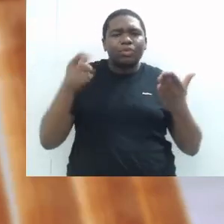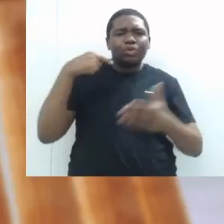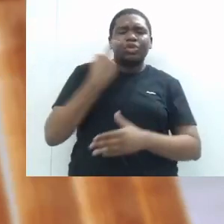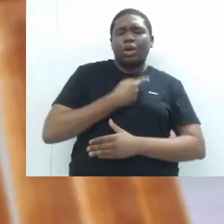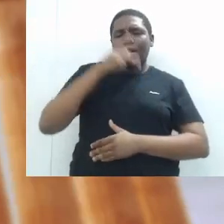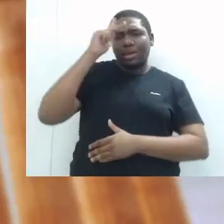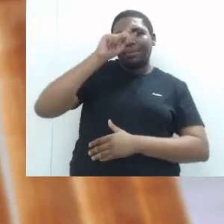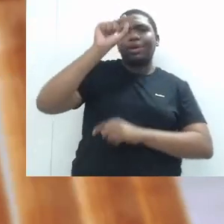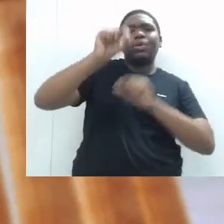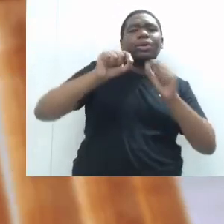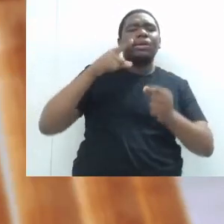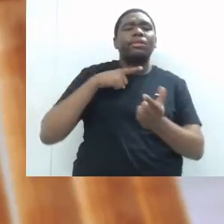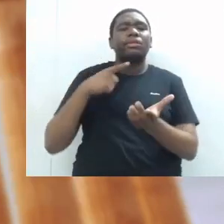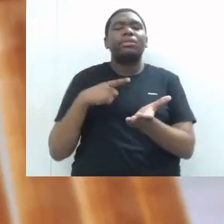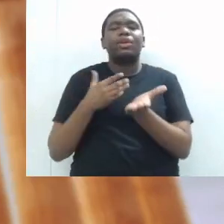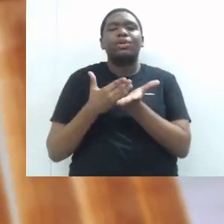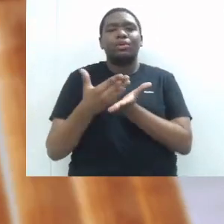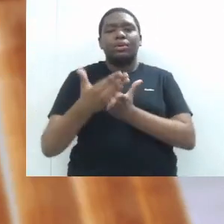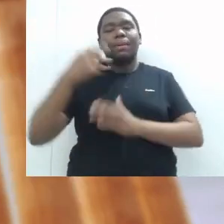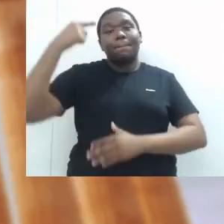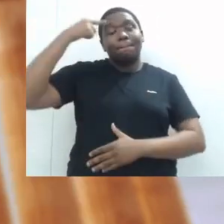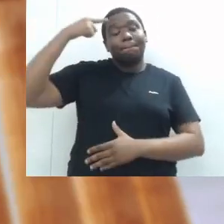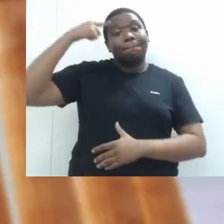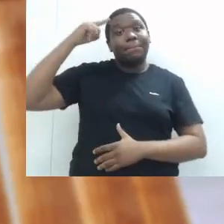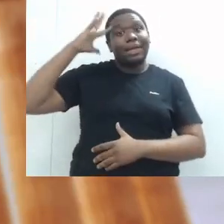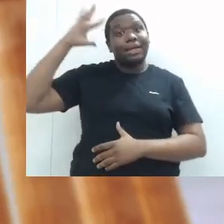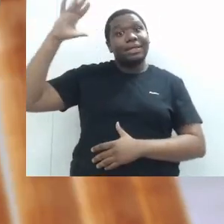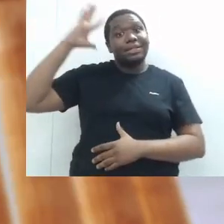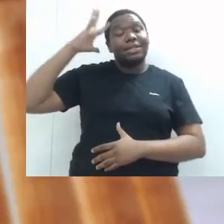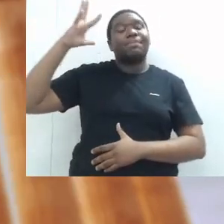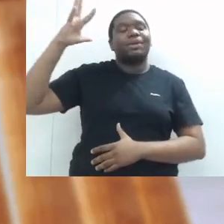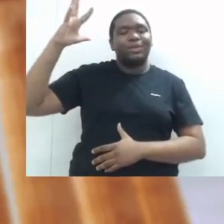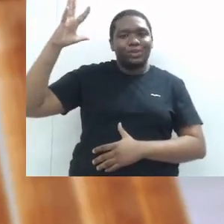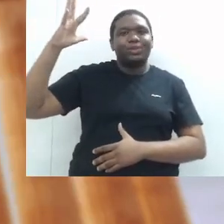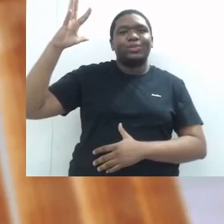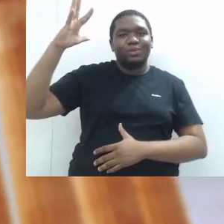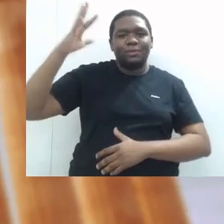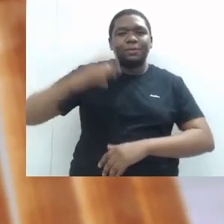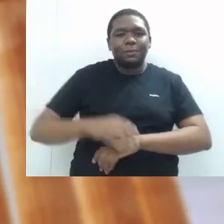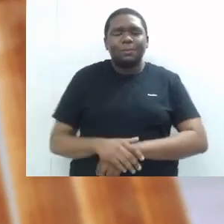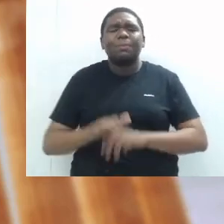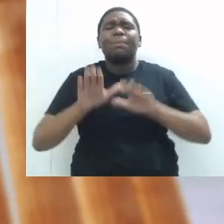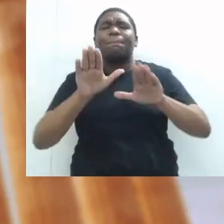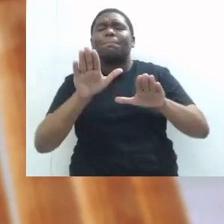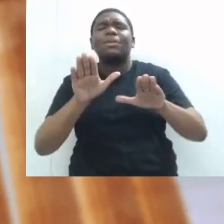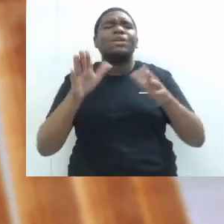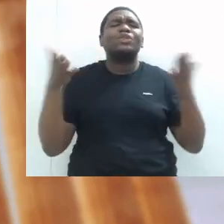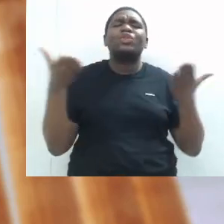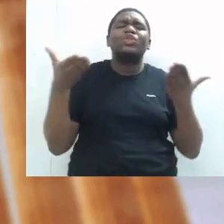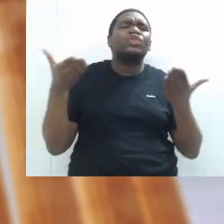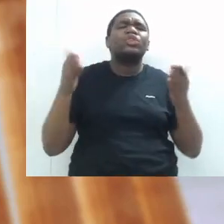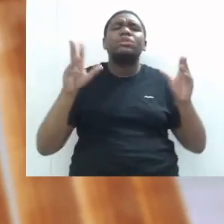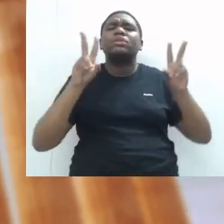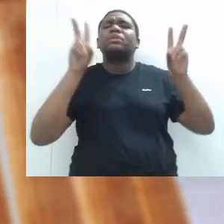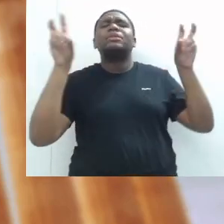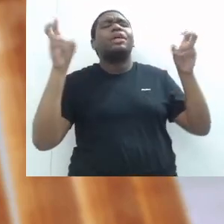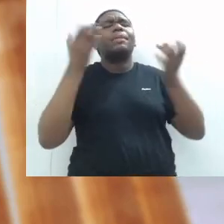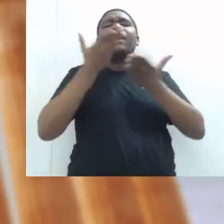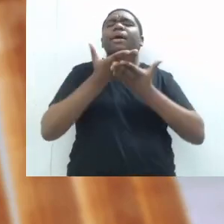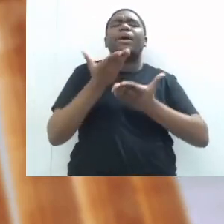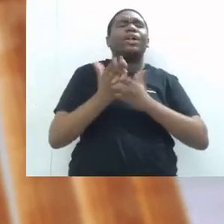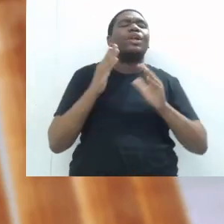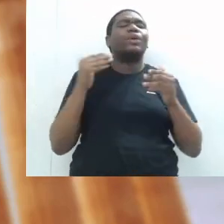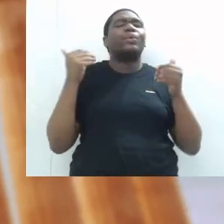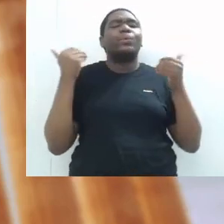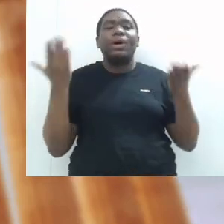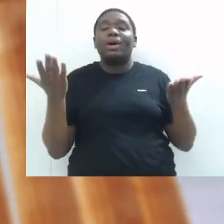de introdução ao pensamento filosófico. Mas qual será o tema da aula de hoje? O